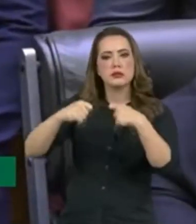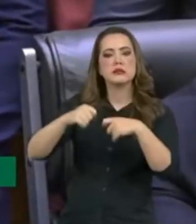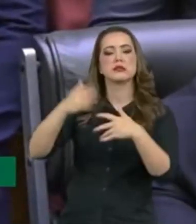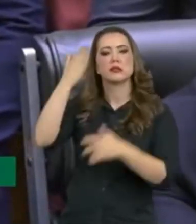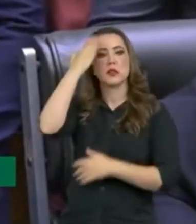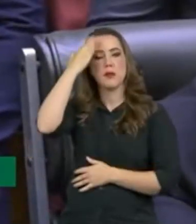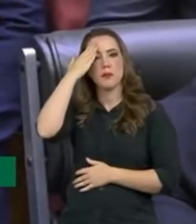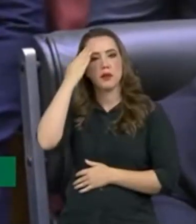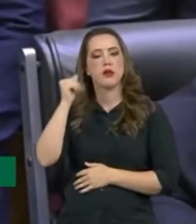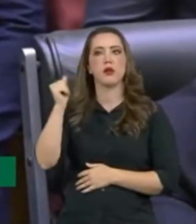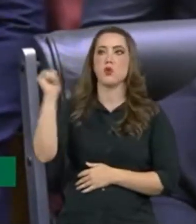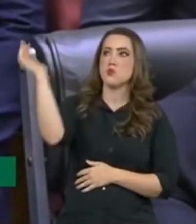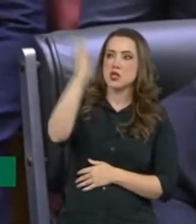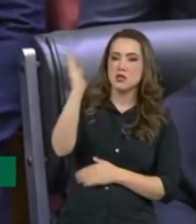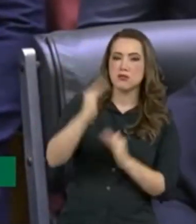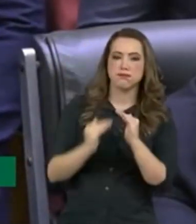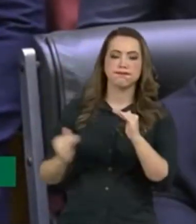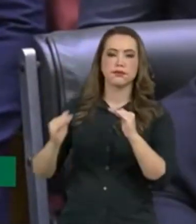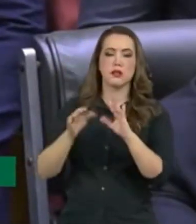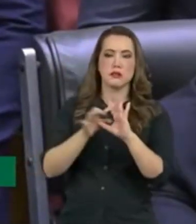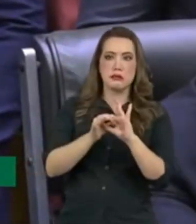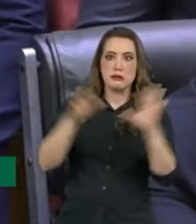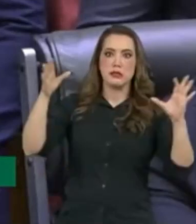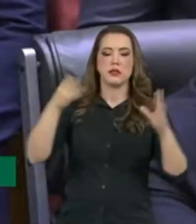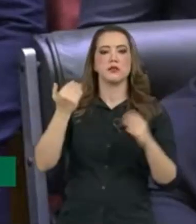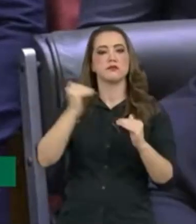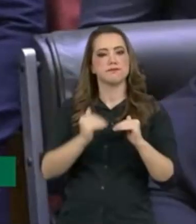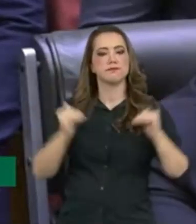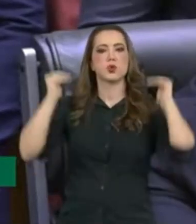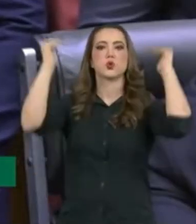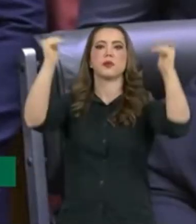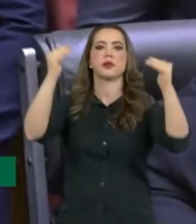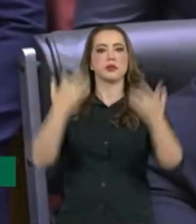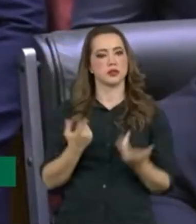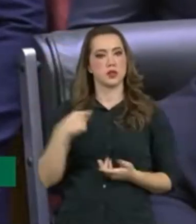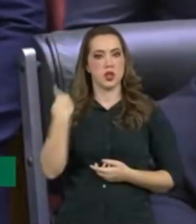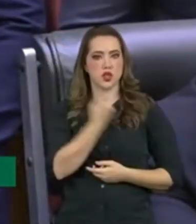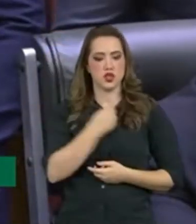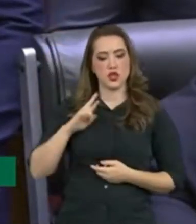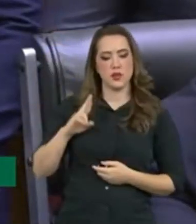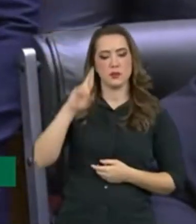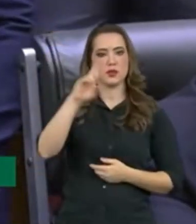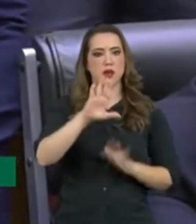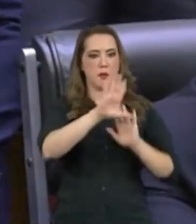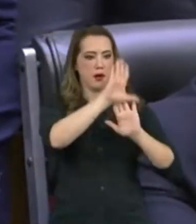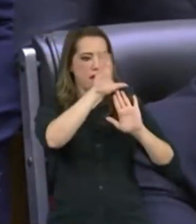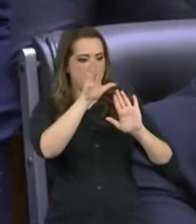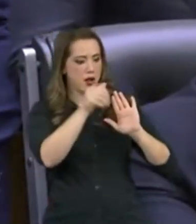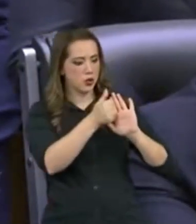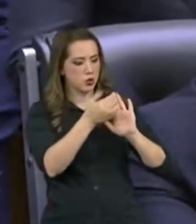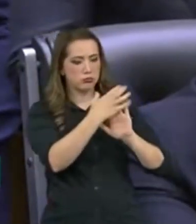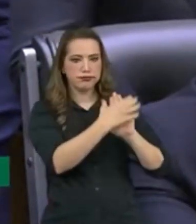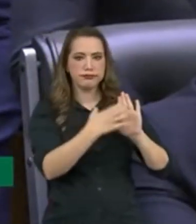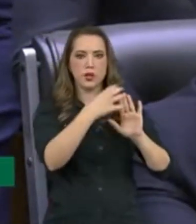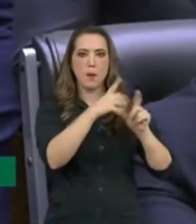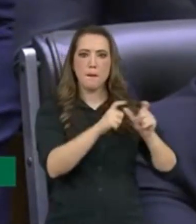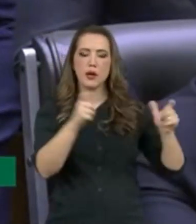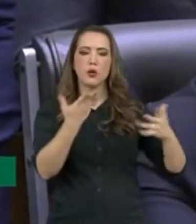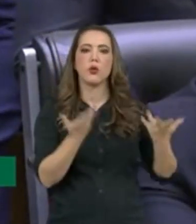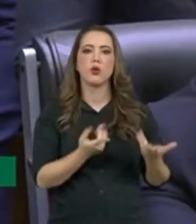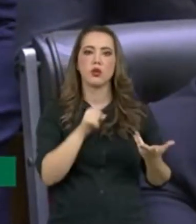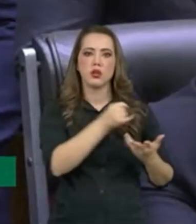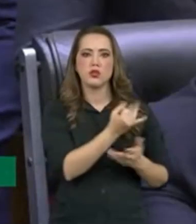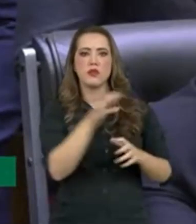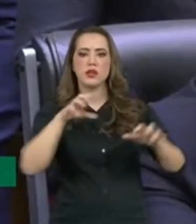país soberano. Somos responsáveis pela maior parte da Amazônia e por vastos biomas,